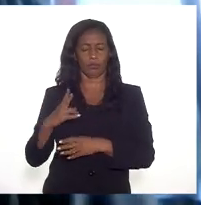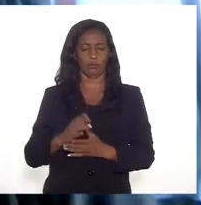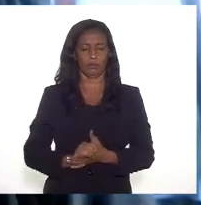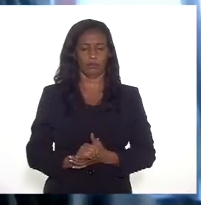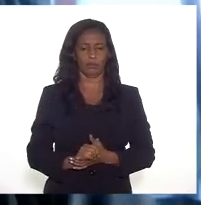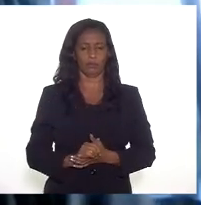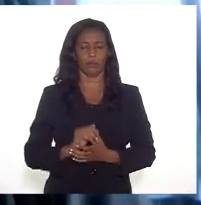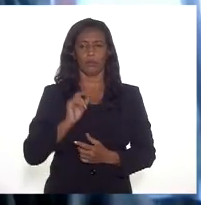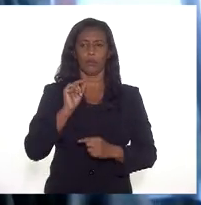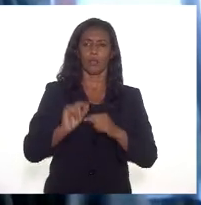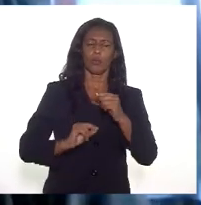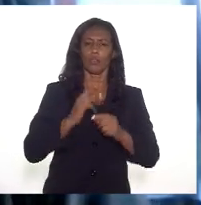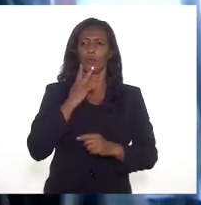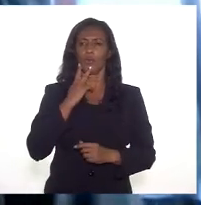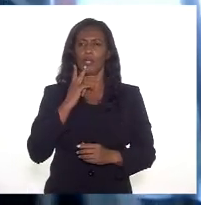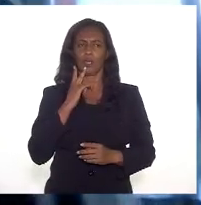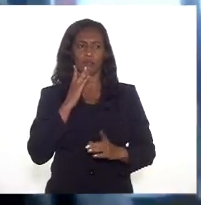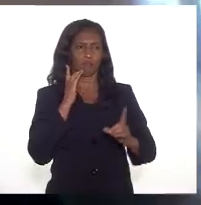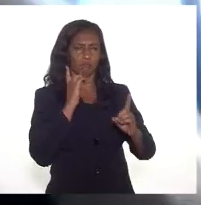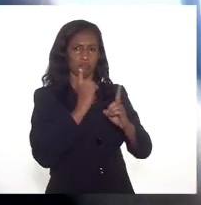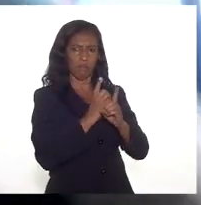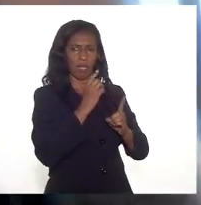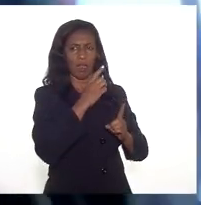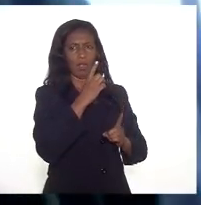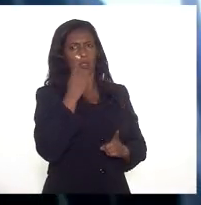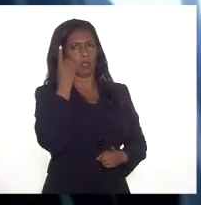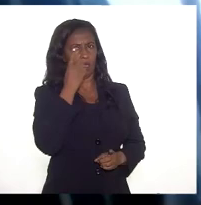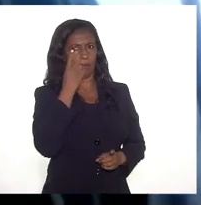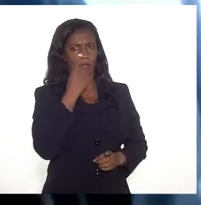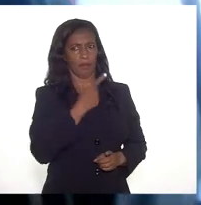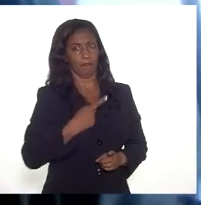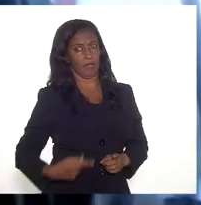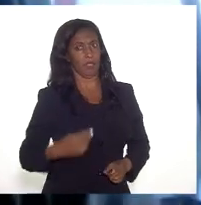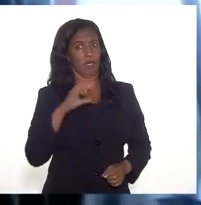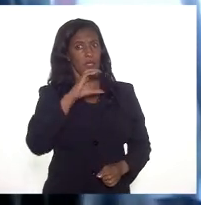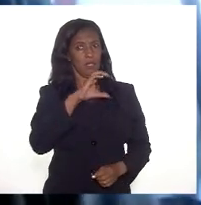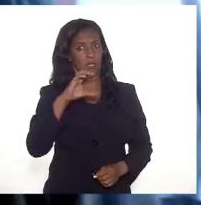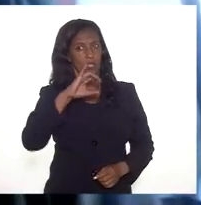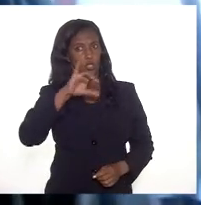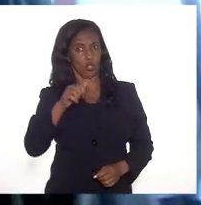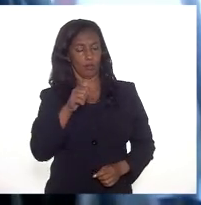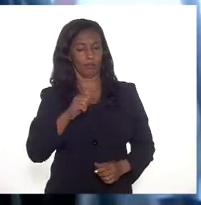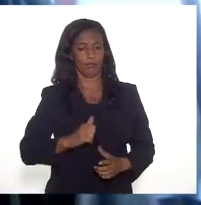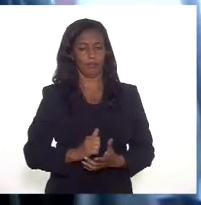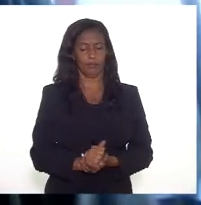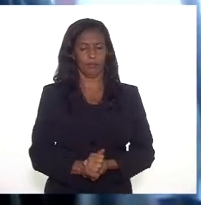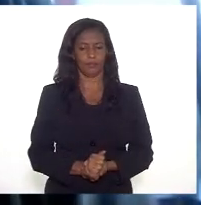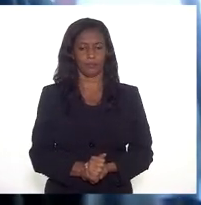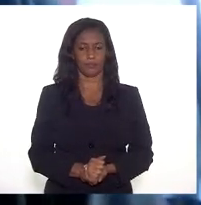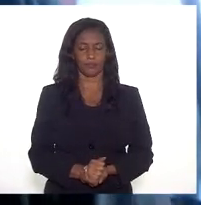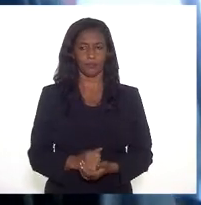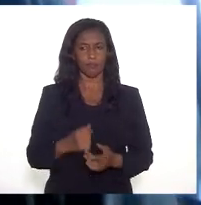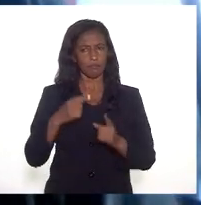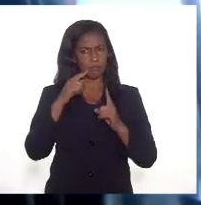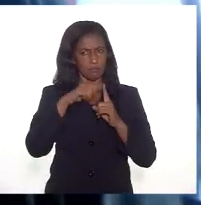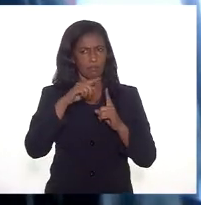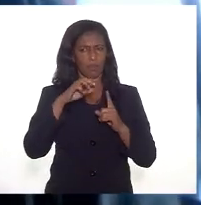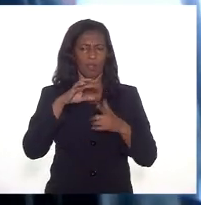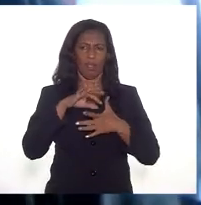O que eu falei com o Márcio Pacheco, com o deputado Márcio Pacheco, presidente da CCJ, uma das